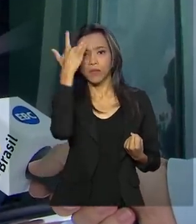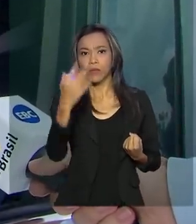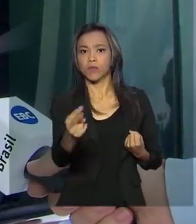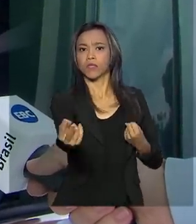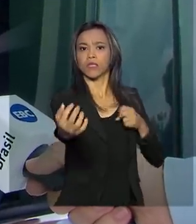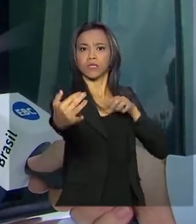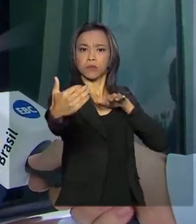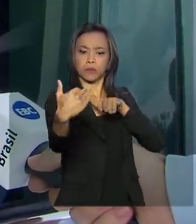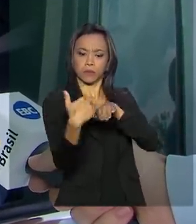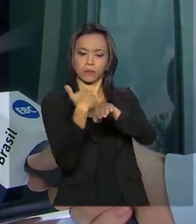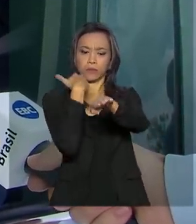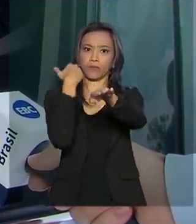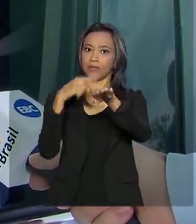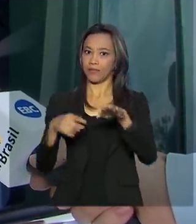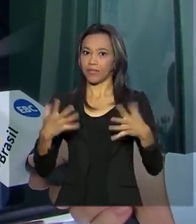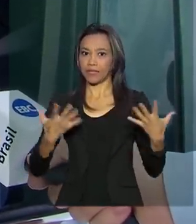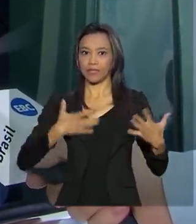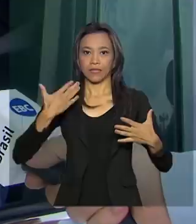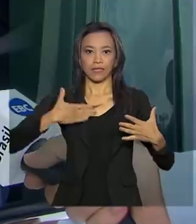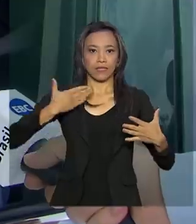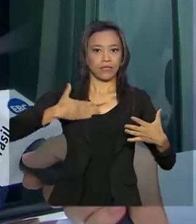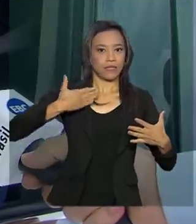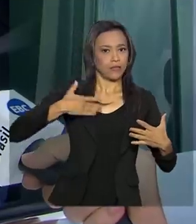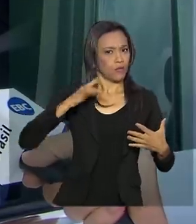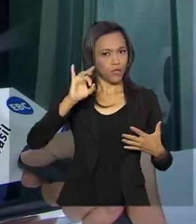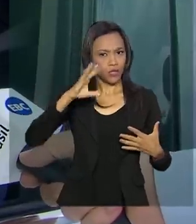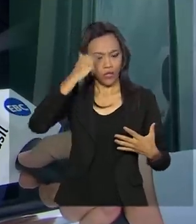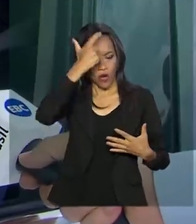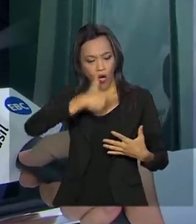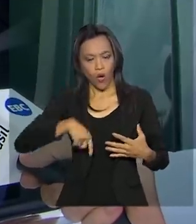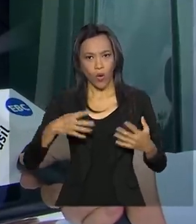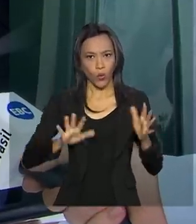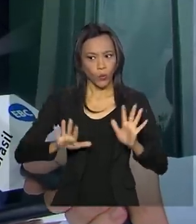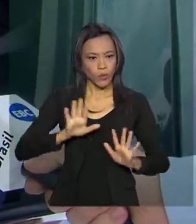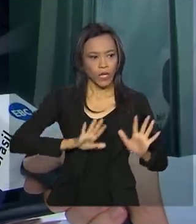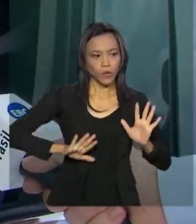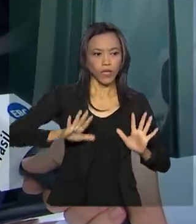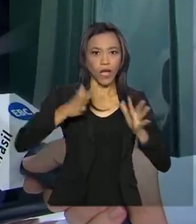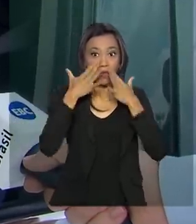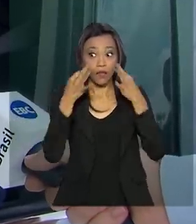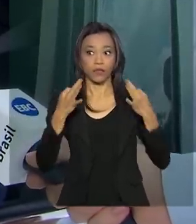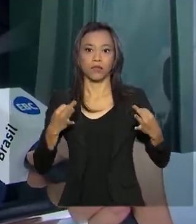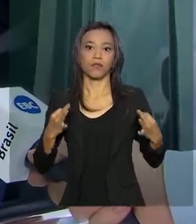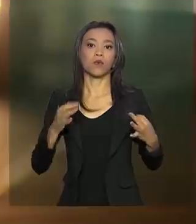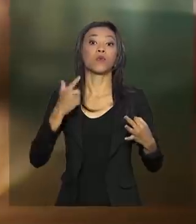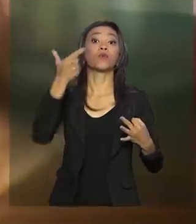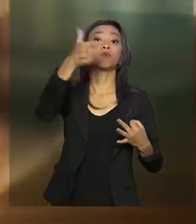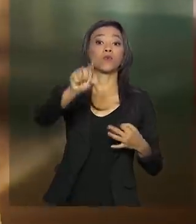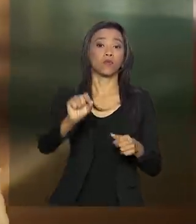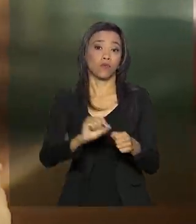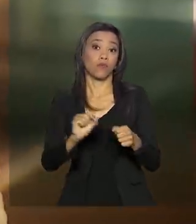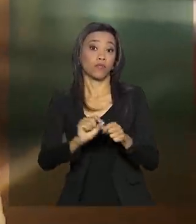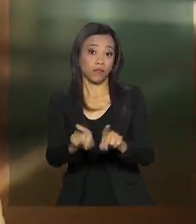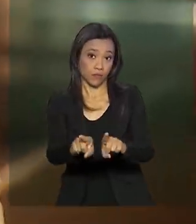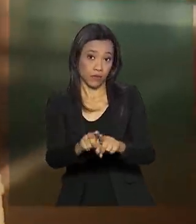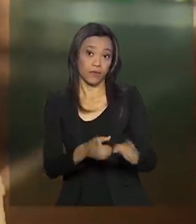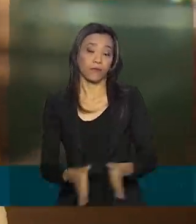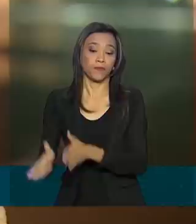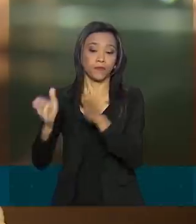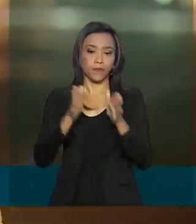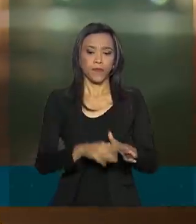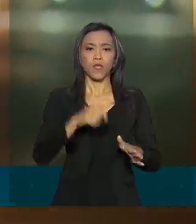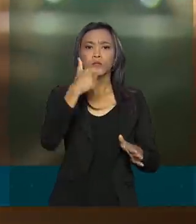Então a gente fica bem intenso em relação a isso, né? Não é só o nosso cuidado que vale, né? A tem que ficar prestando atenção no os outros vão fazer também, né? No ano passado foram